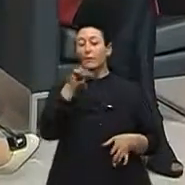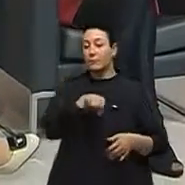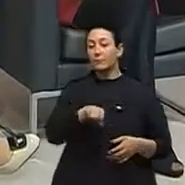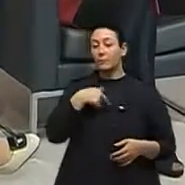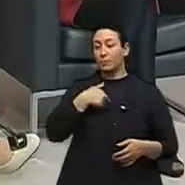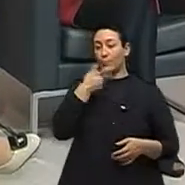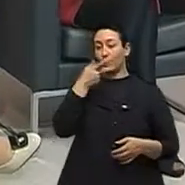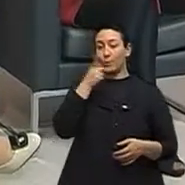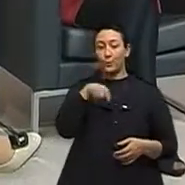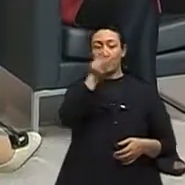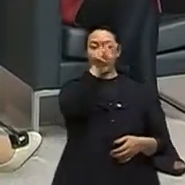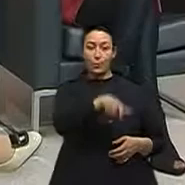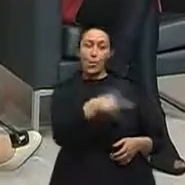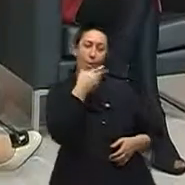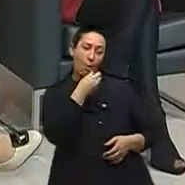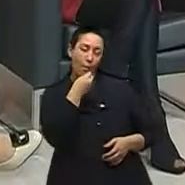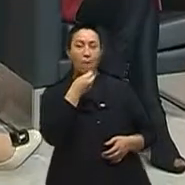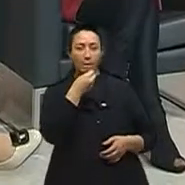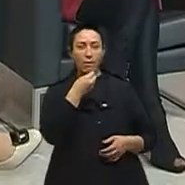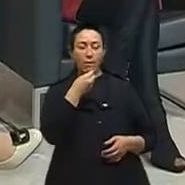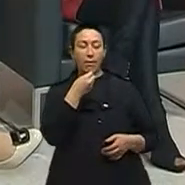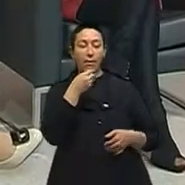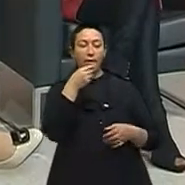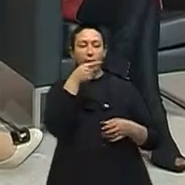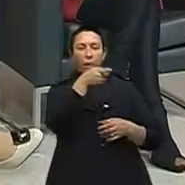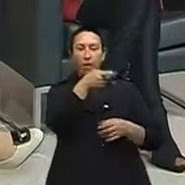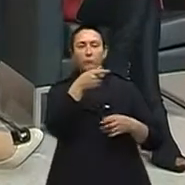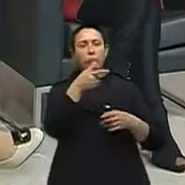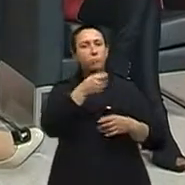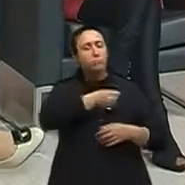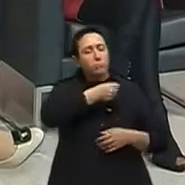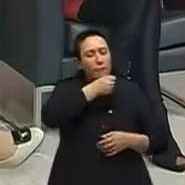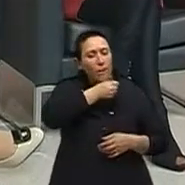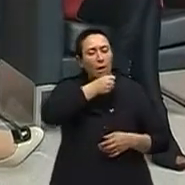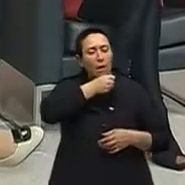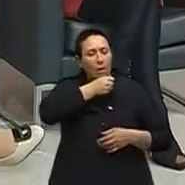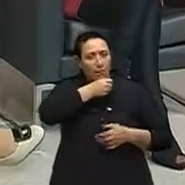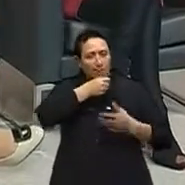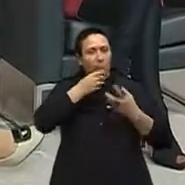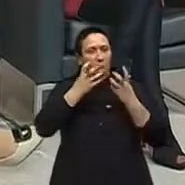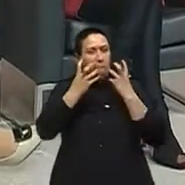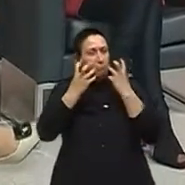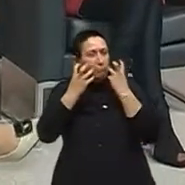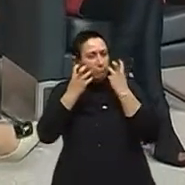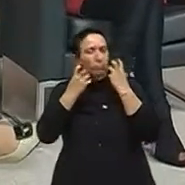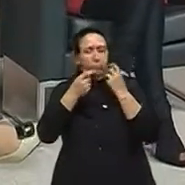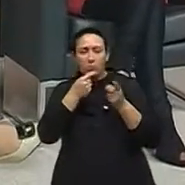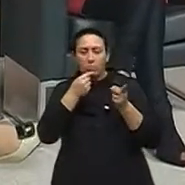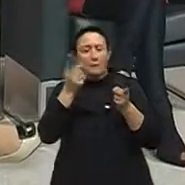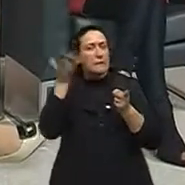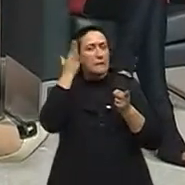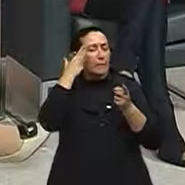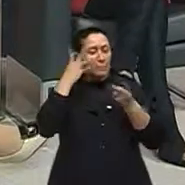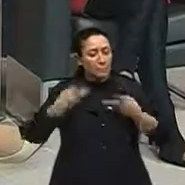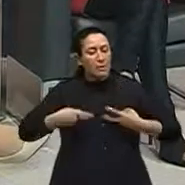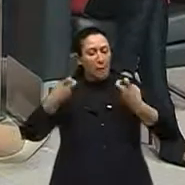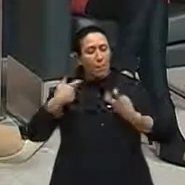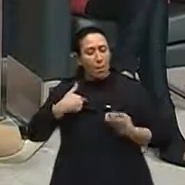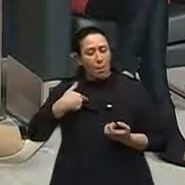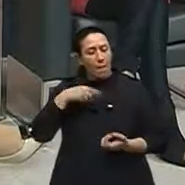tô falando não do homem atual que Vai envelhecer porque este homem tá aprendendo ele vai ter outro envelhecimento ele vai ter um outro